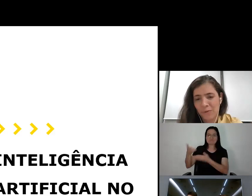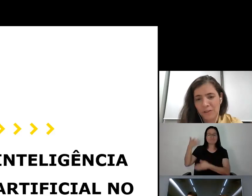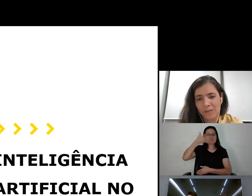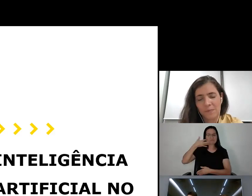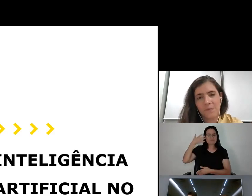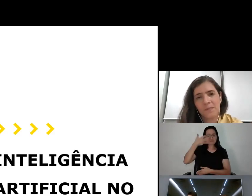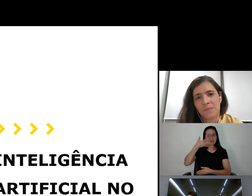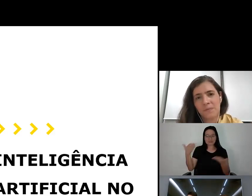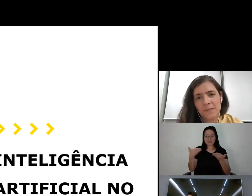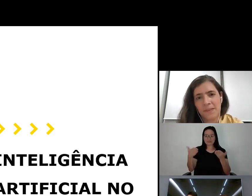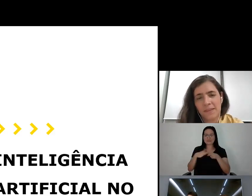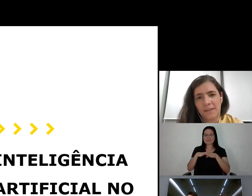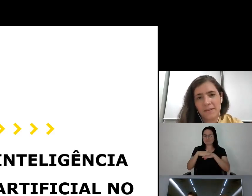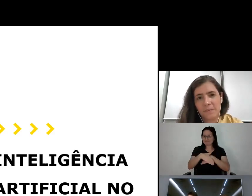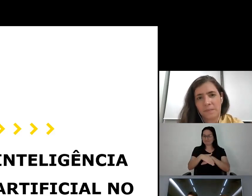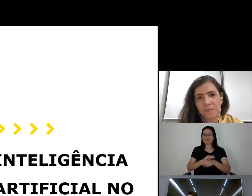convidados da noite.